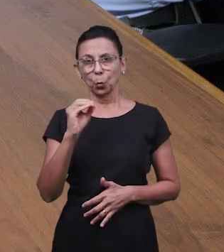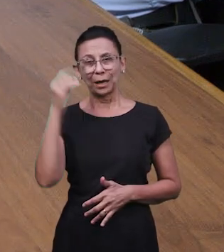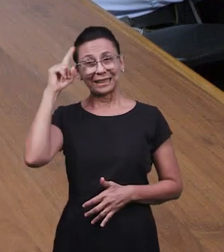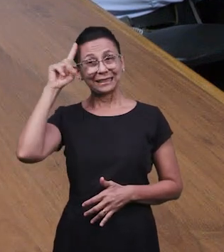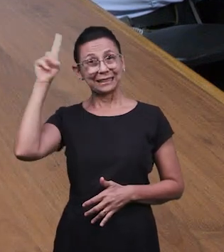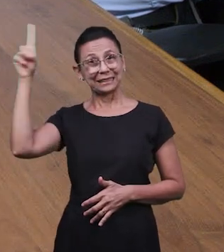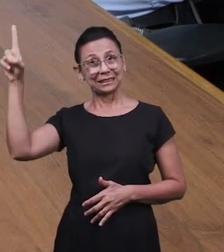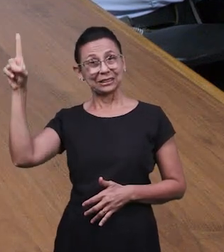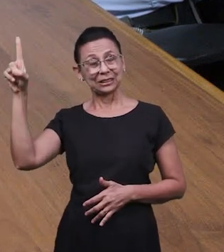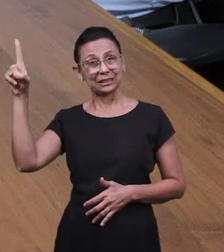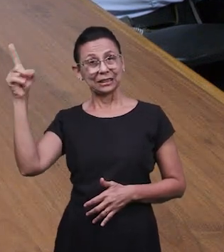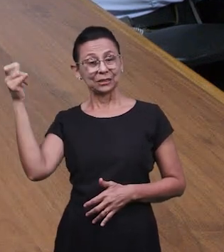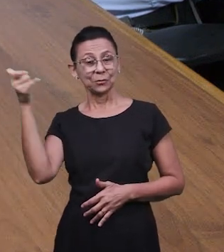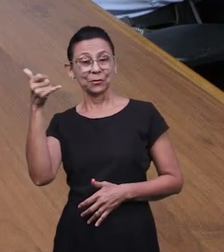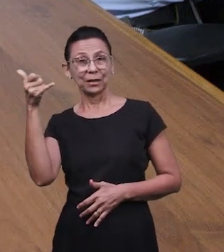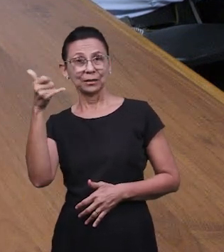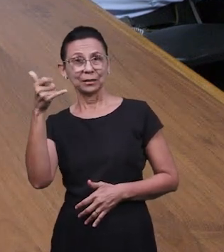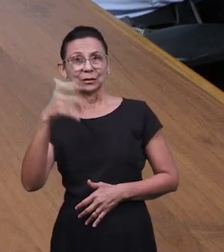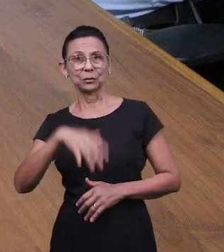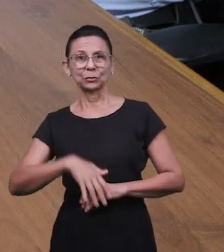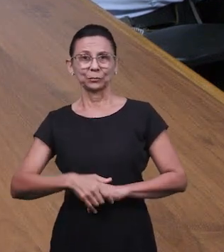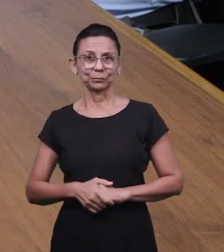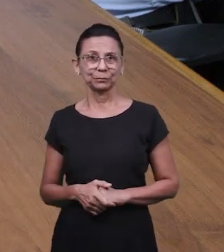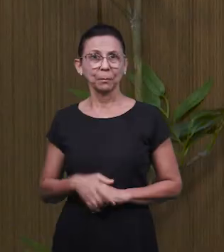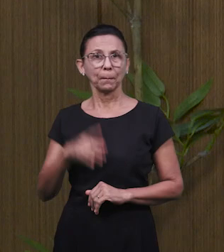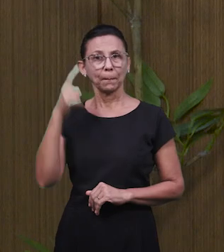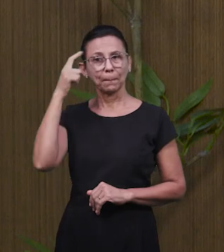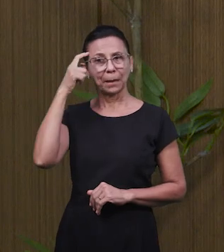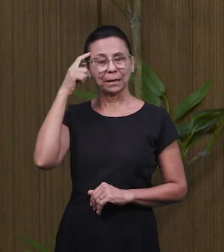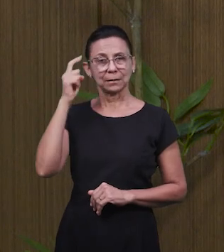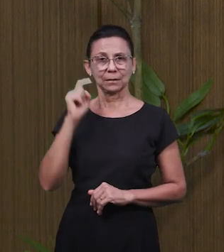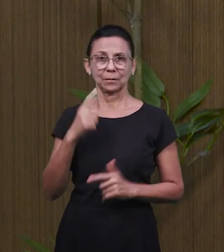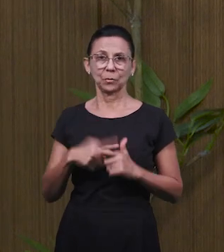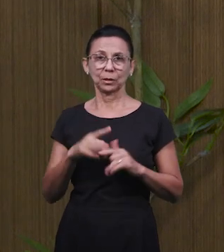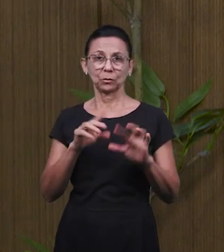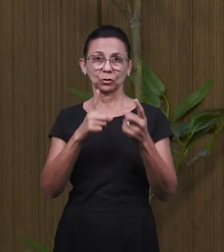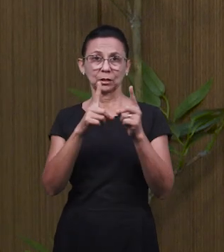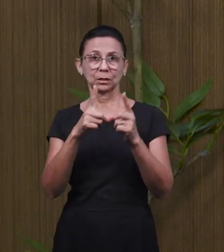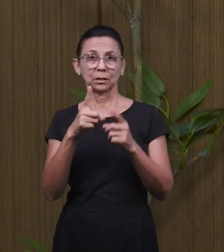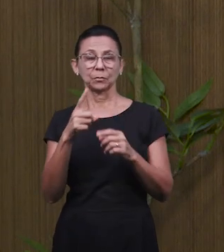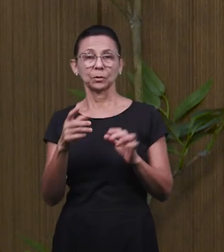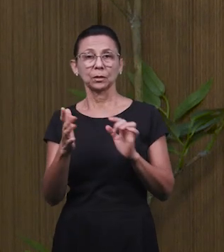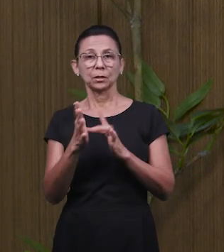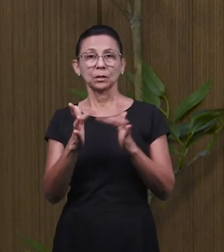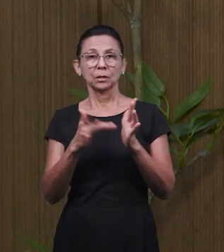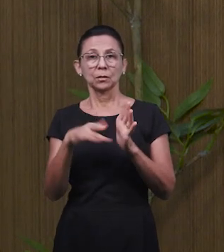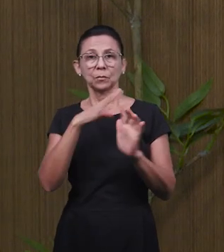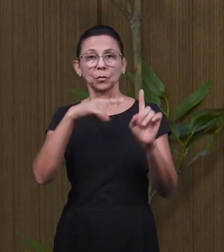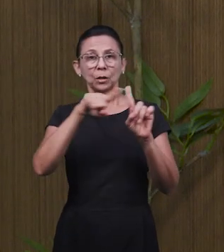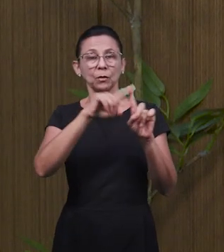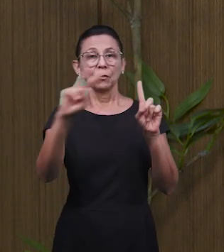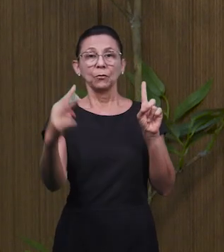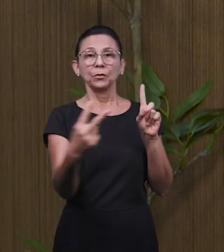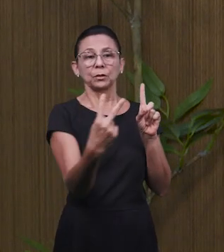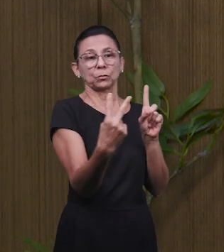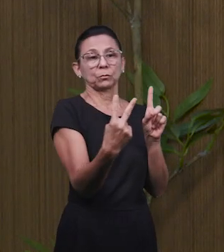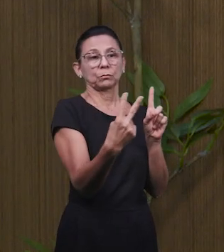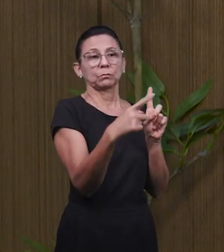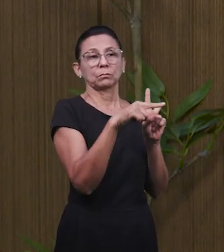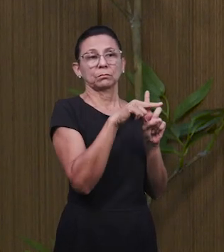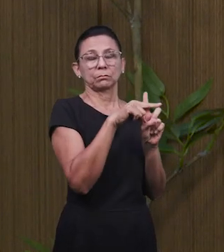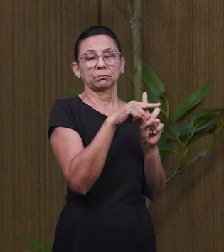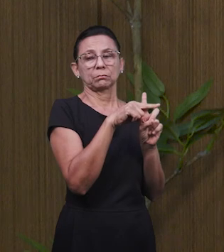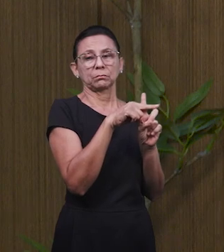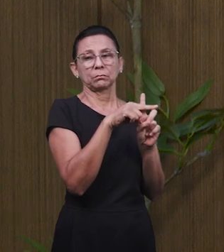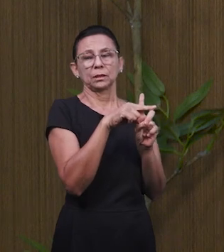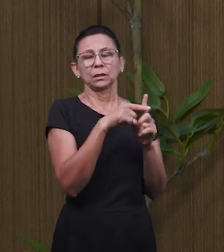eles. Você imagina para eles o que era isso? Viram Jesus na cruz do Calvário, viram ele morrer, tinha uma promessa que ele ia ressuscitar,